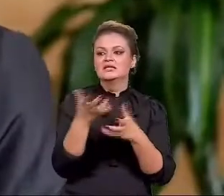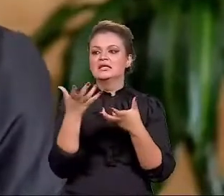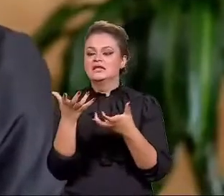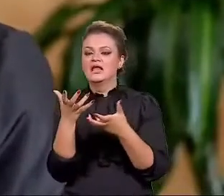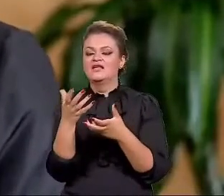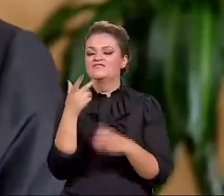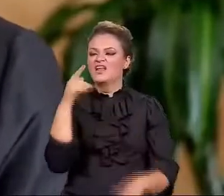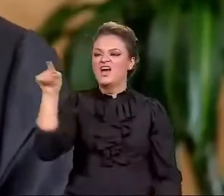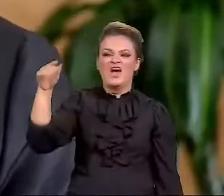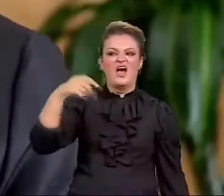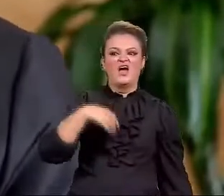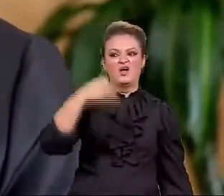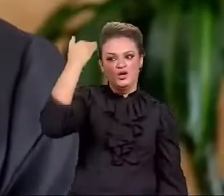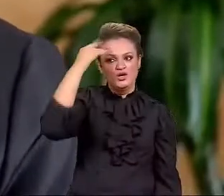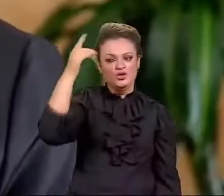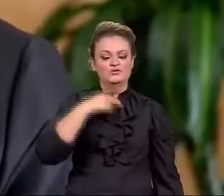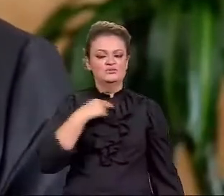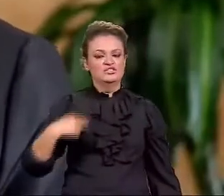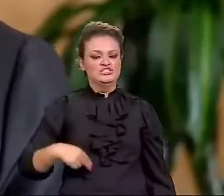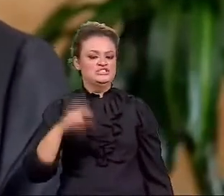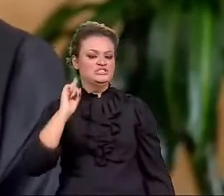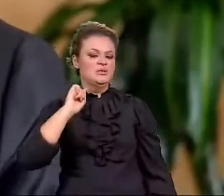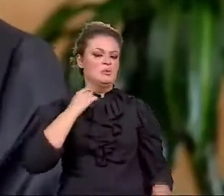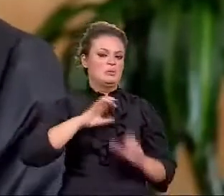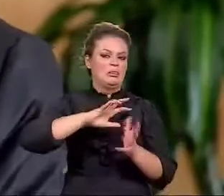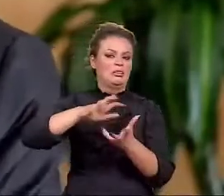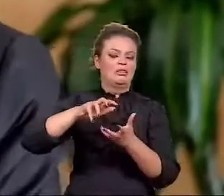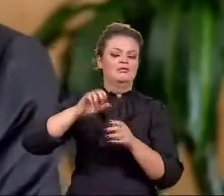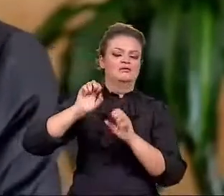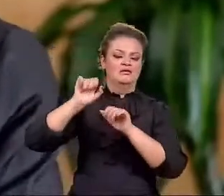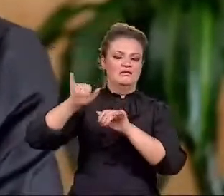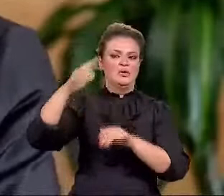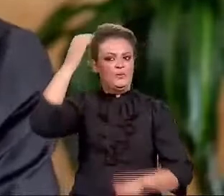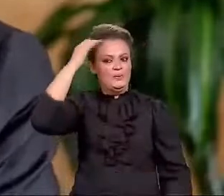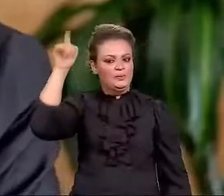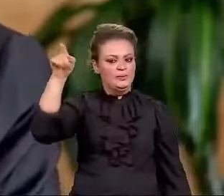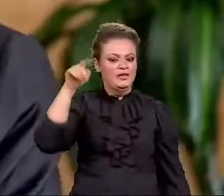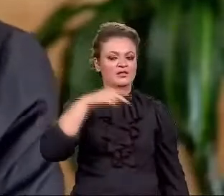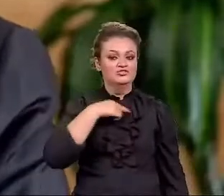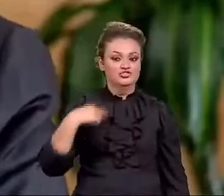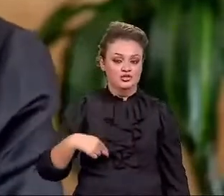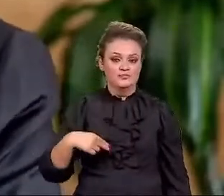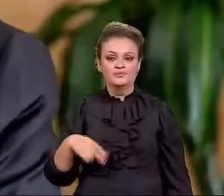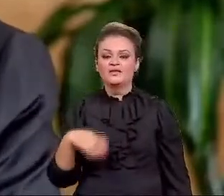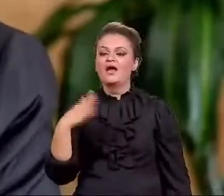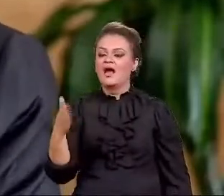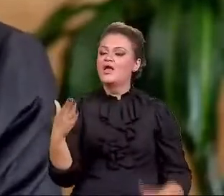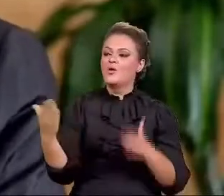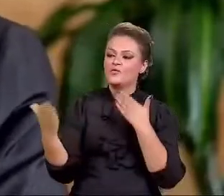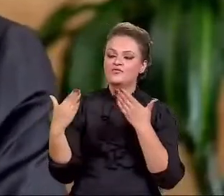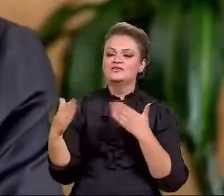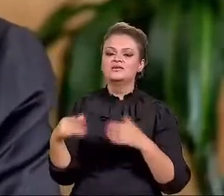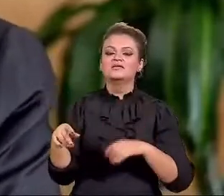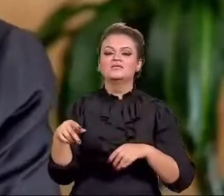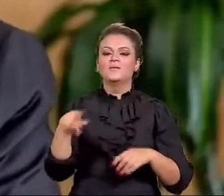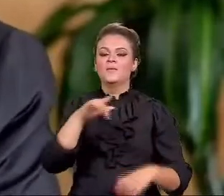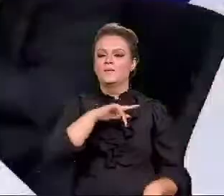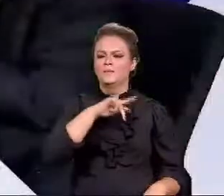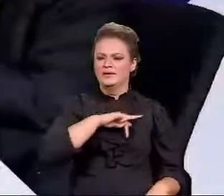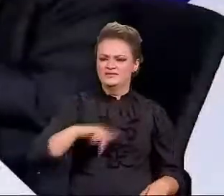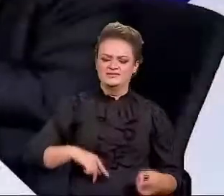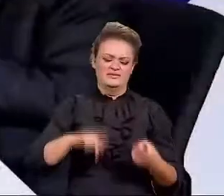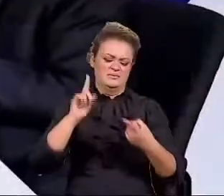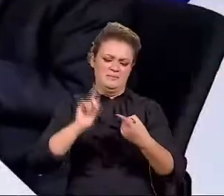do mundo. E naquele dia, eu conversei com Obama, conversei com Angela Merkel, conversei com Gordon Brown, conversei